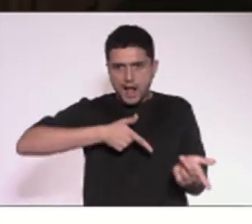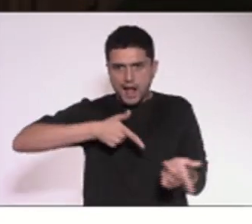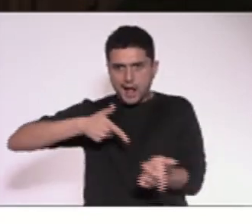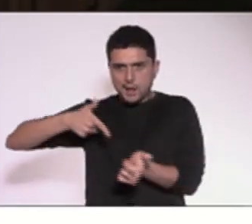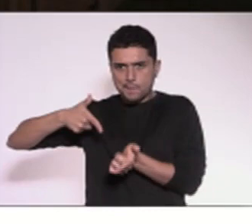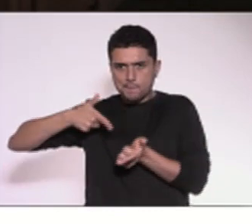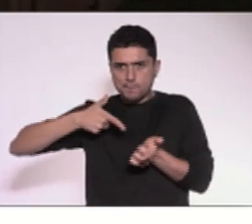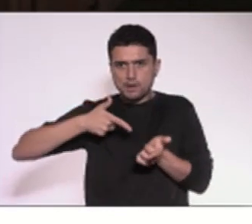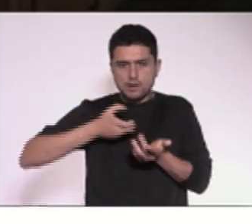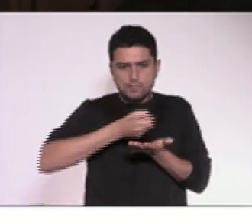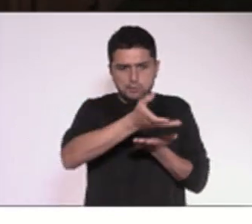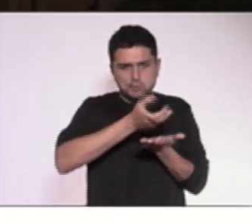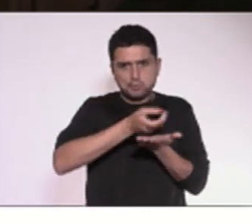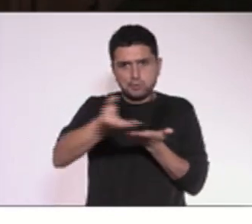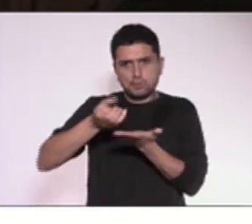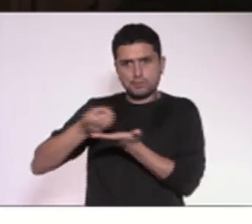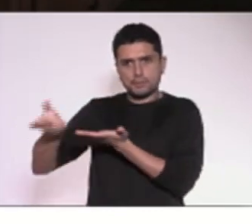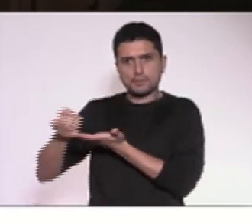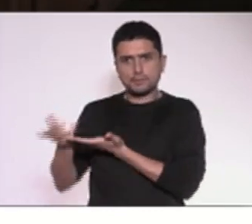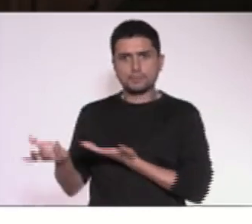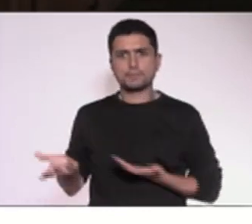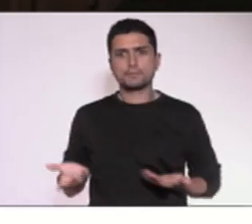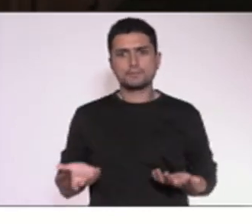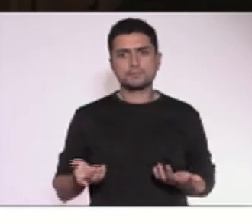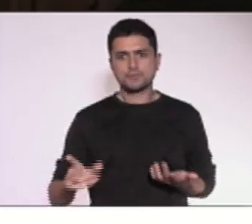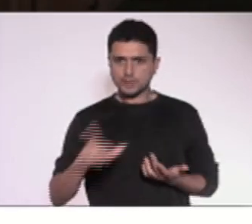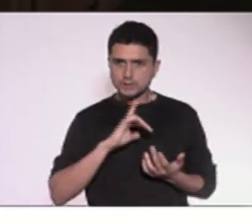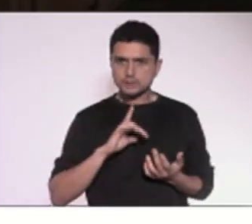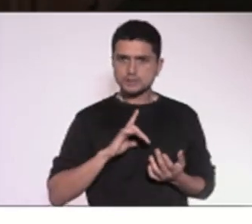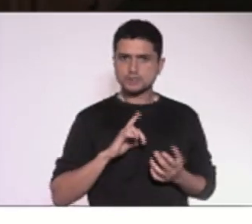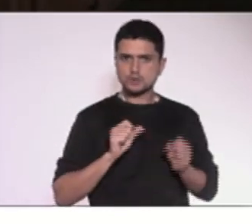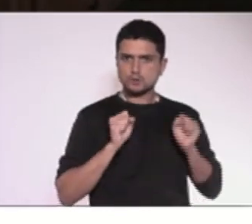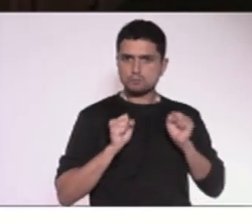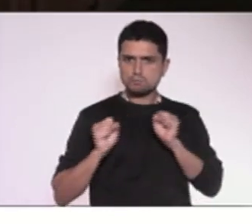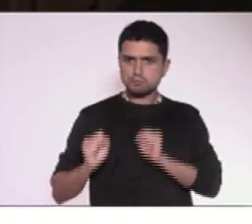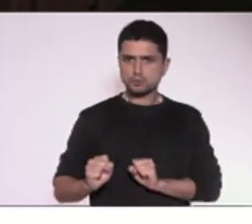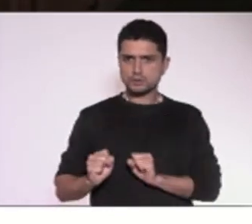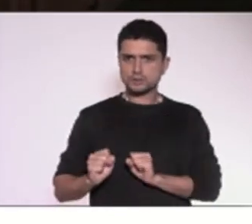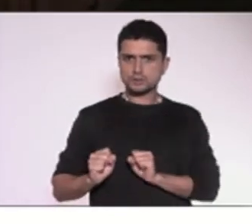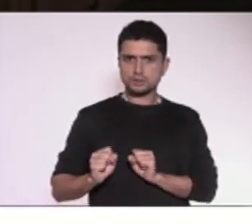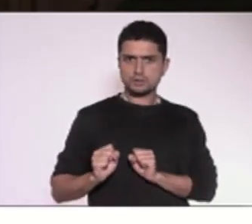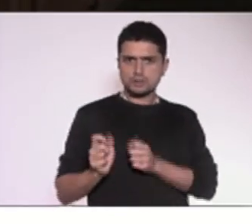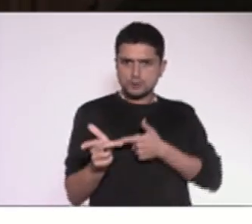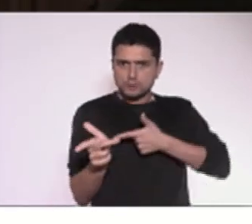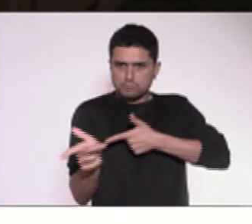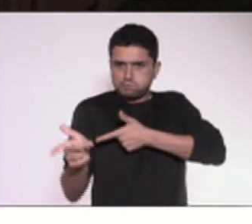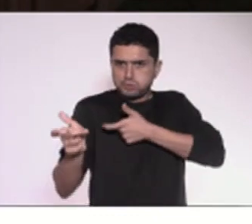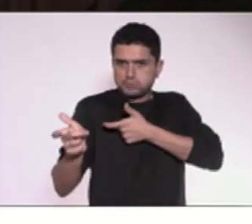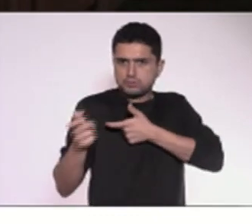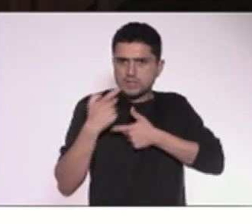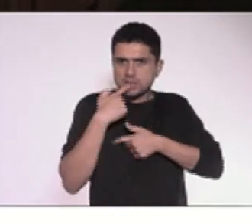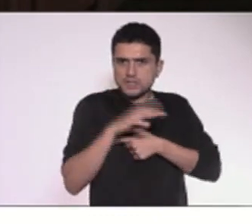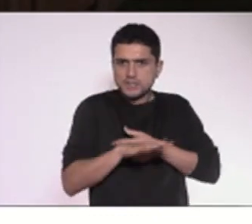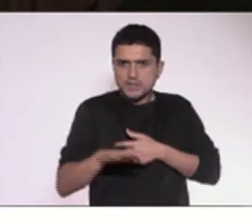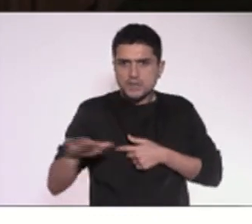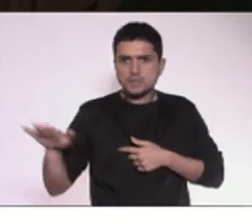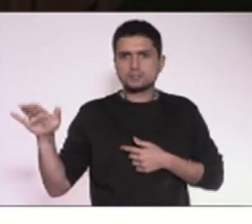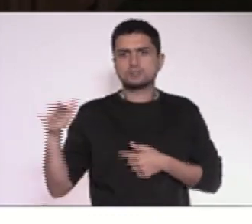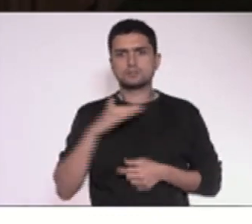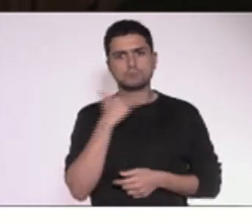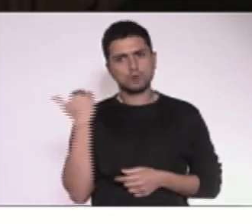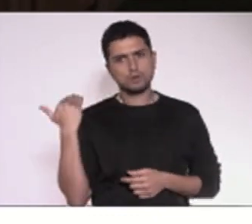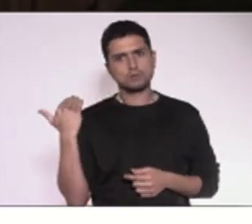criminosos narcoterroristas o poder de sangrar as nossas crianças e as nossas